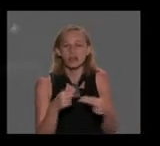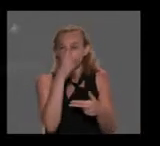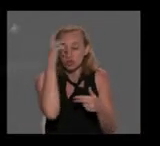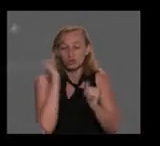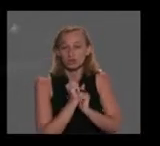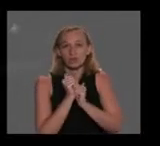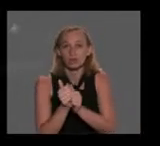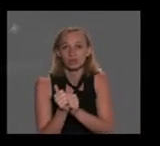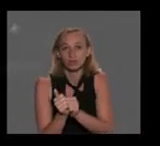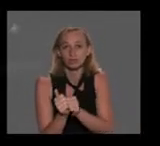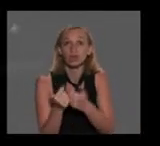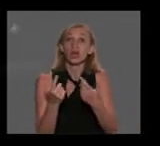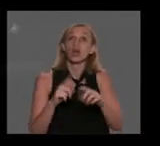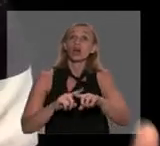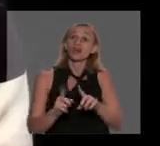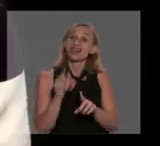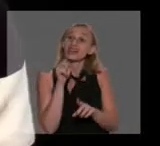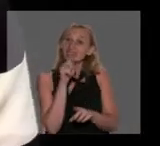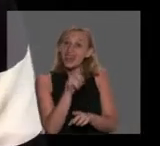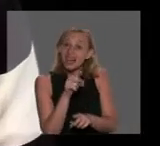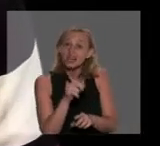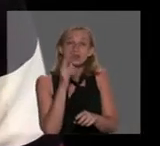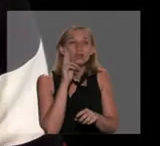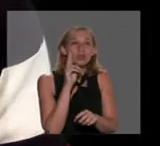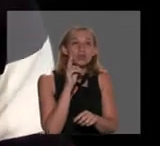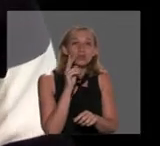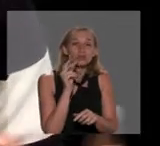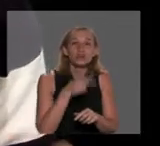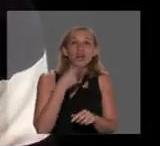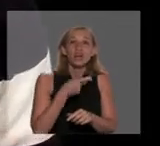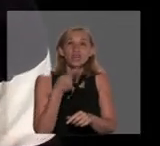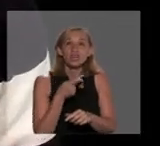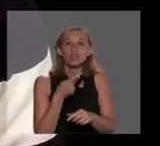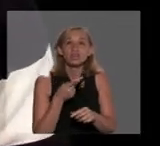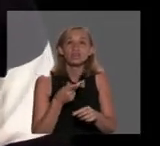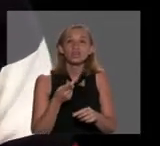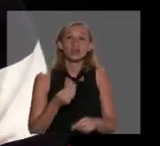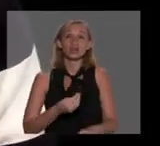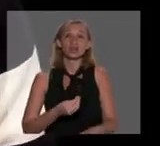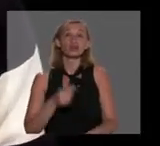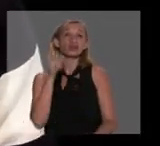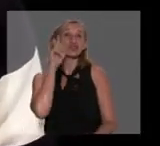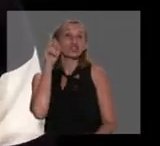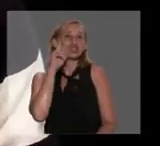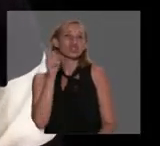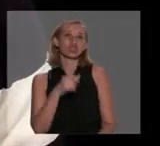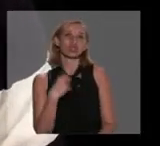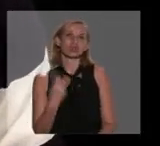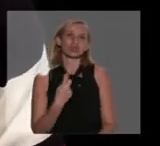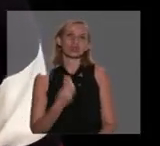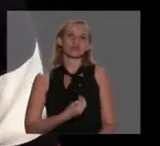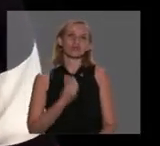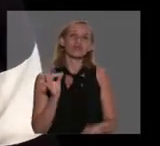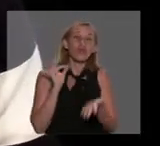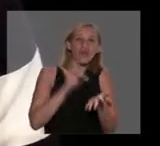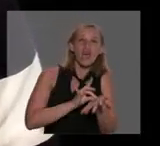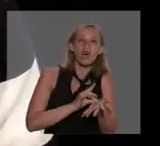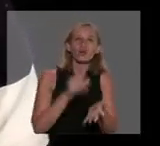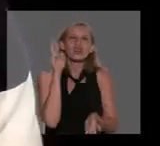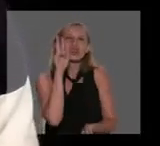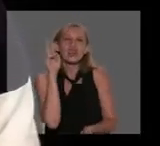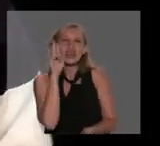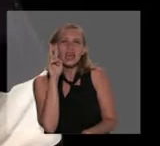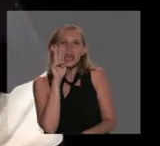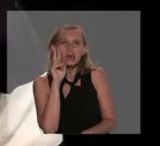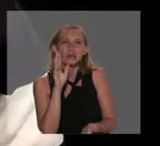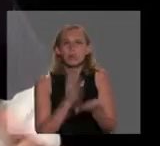teria muito, muito mais seguidores, e os meninos também. A questão é que ali nós estamos falando sobre questões do nosso dia a dia e de um